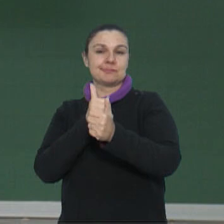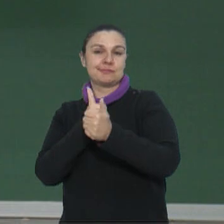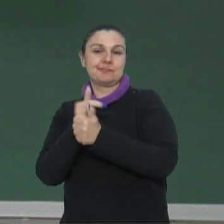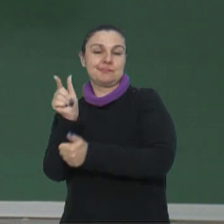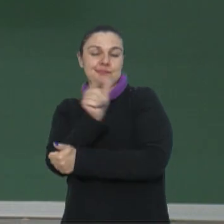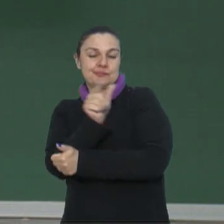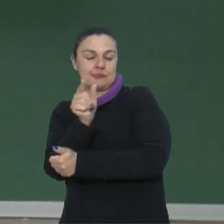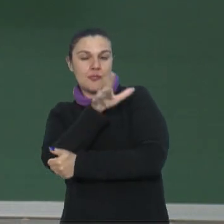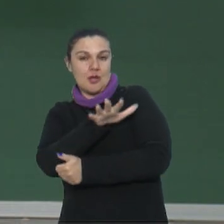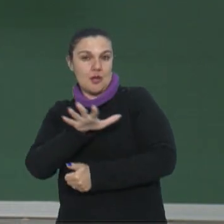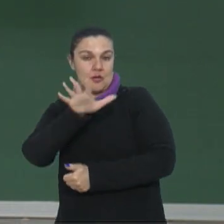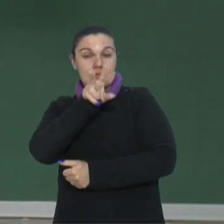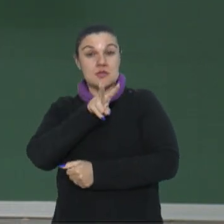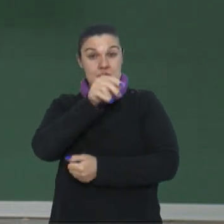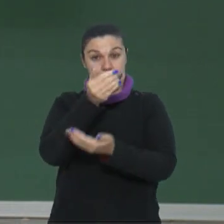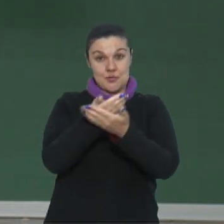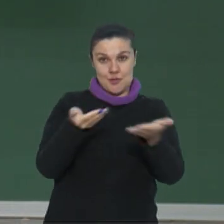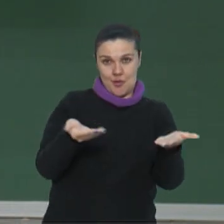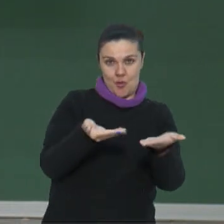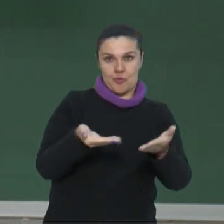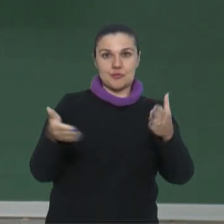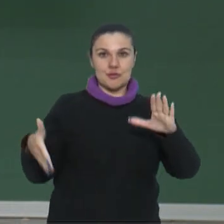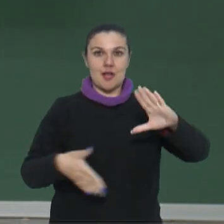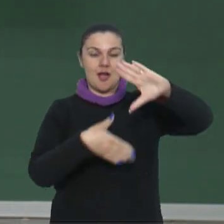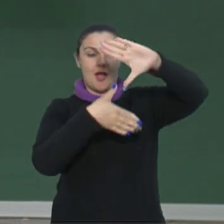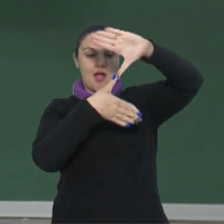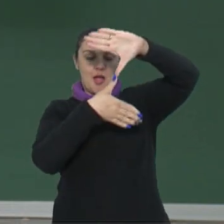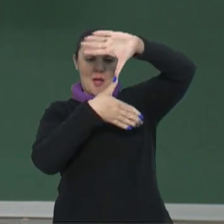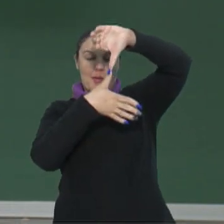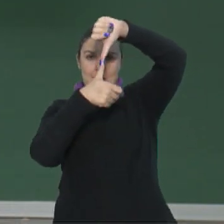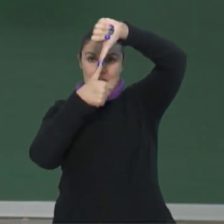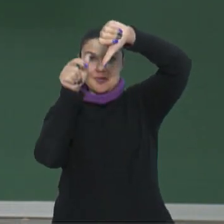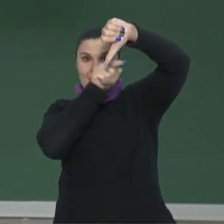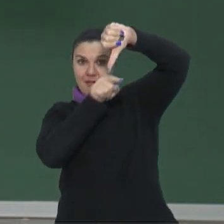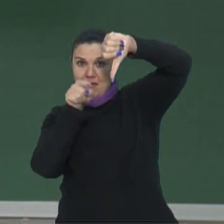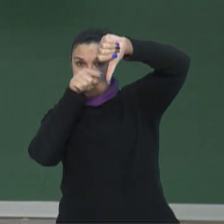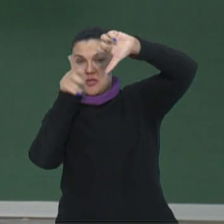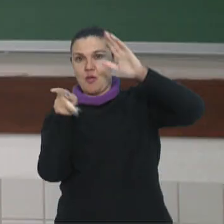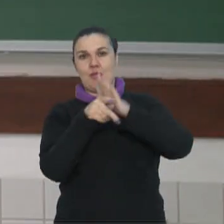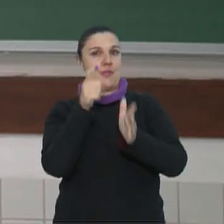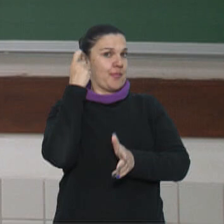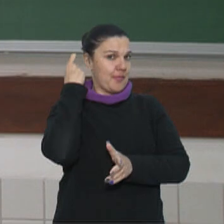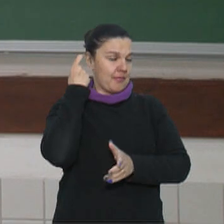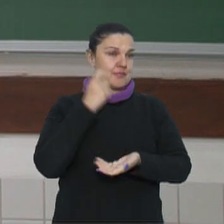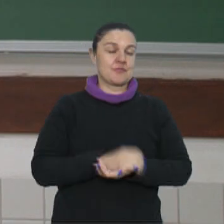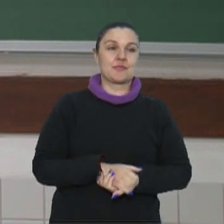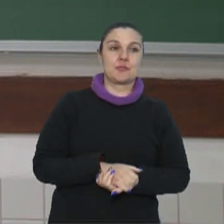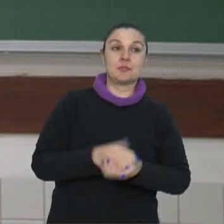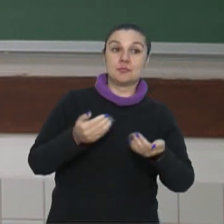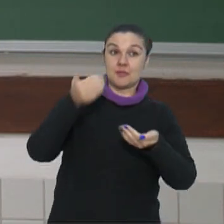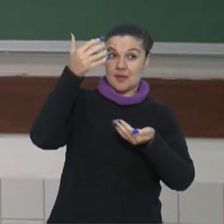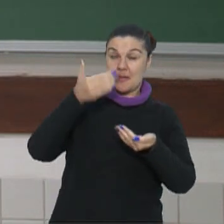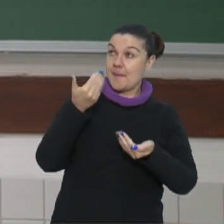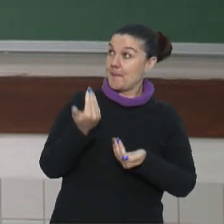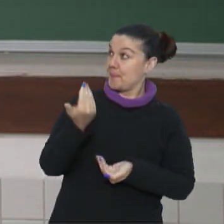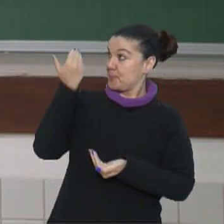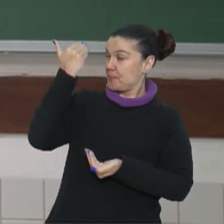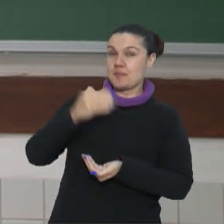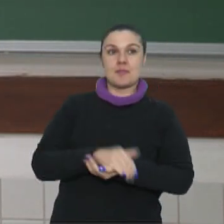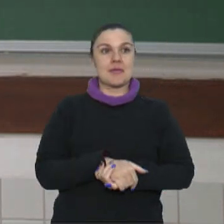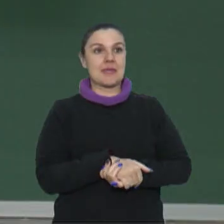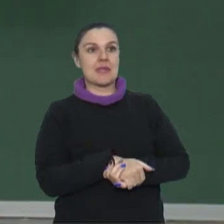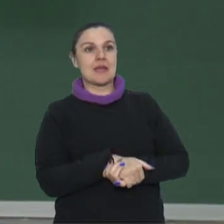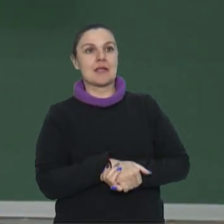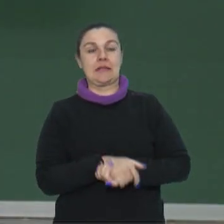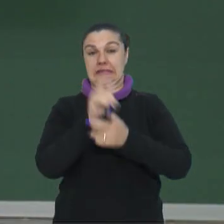próximo daquela região que vocês vão estudar, na América Central, onde hoje é o México, inclusive. A gente sempre começa a nossa aula, poxa vida,